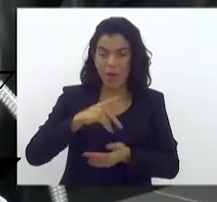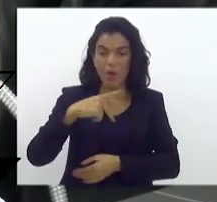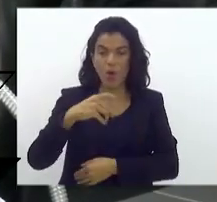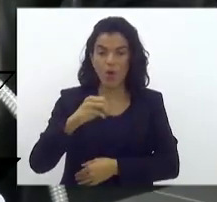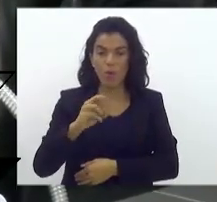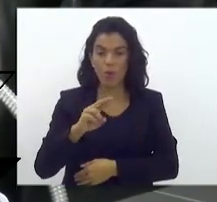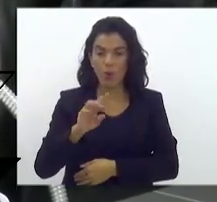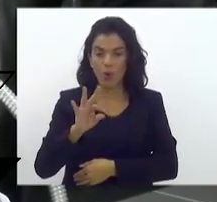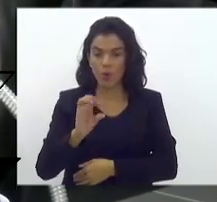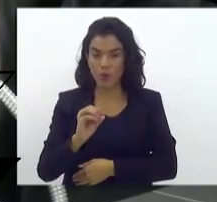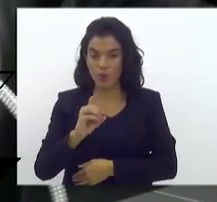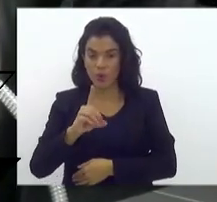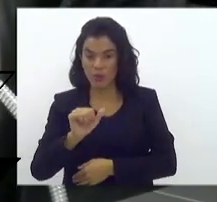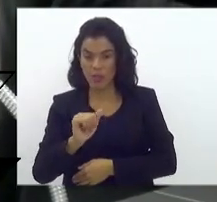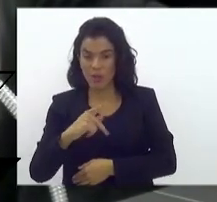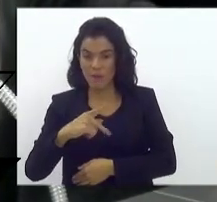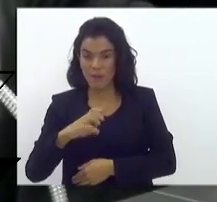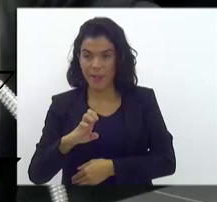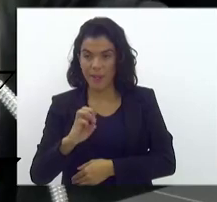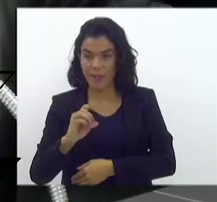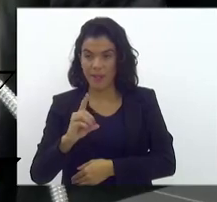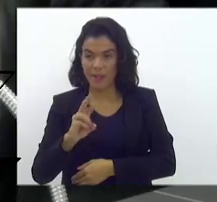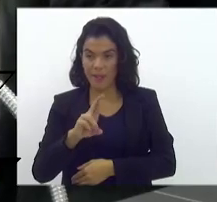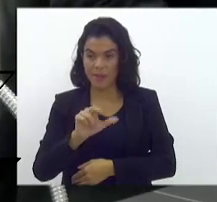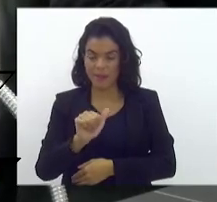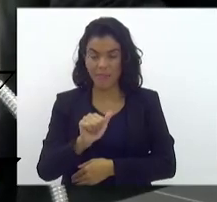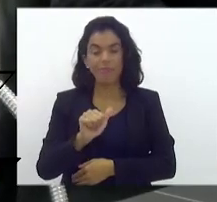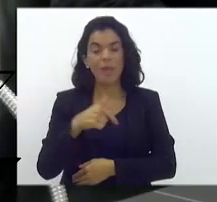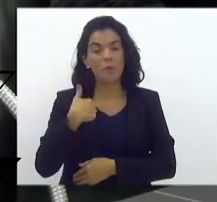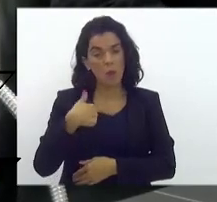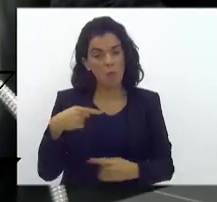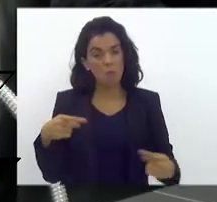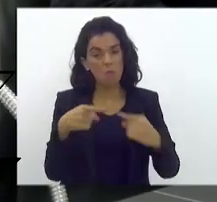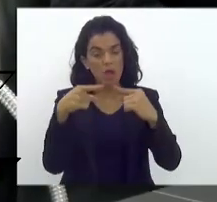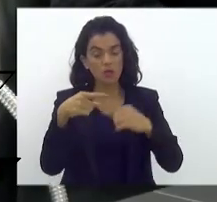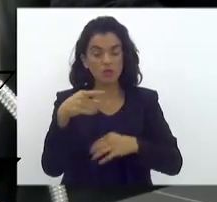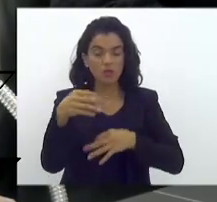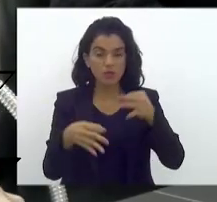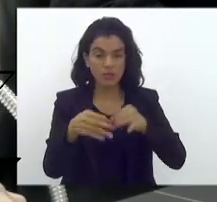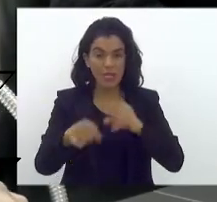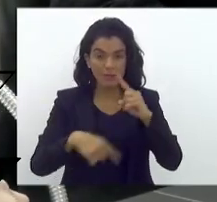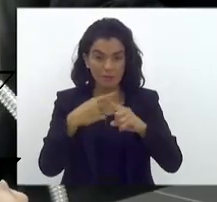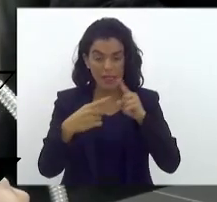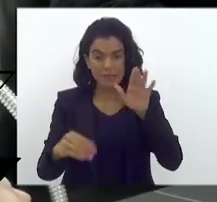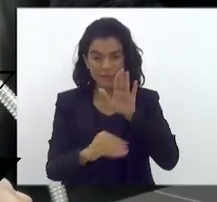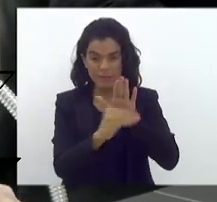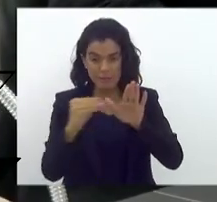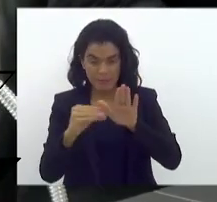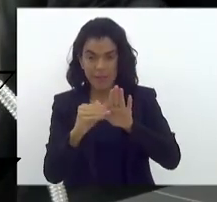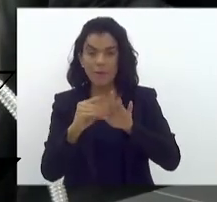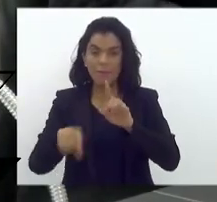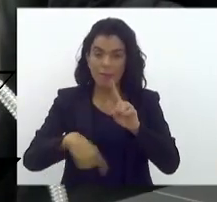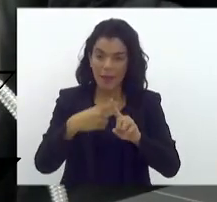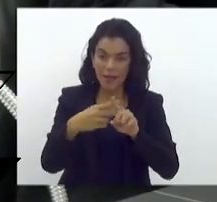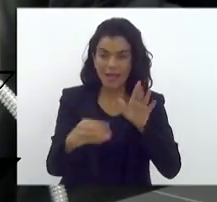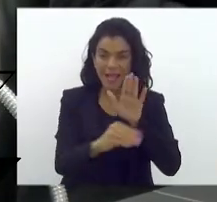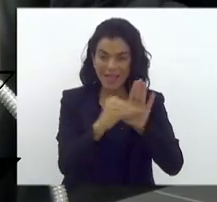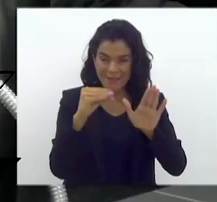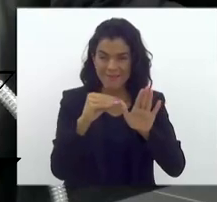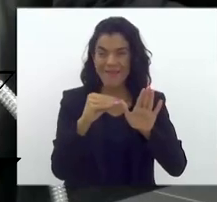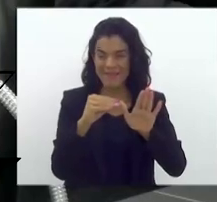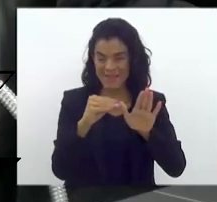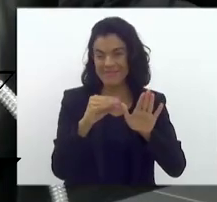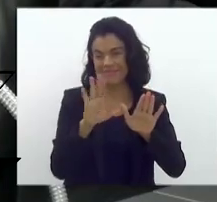Meu parecer é pela juridicidade com emendas, sobretudo para acrescentar aquela emenda aditiva que já